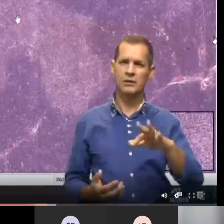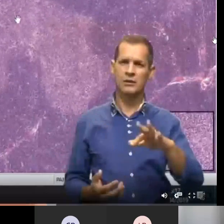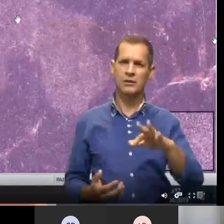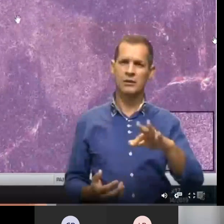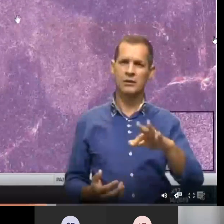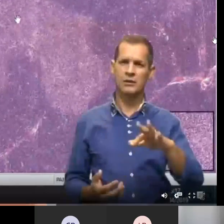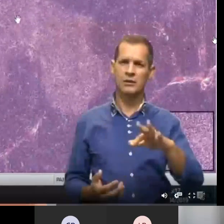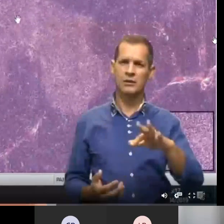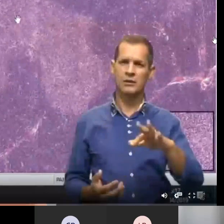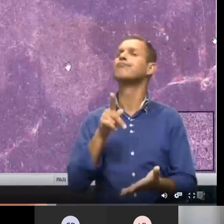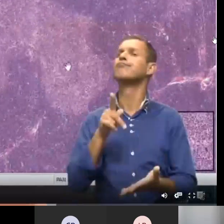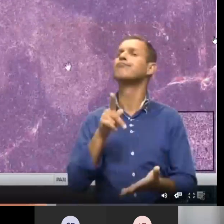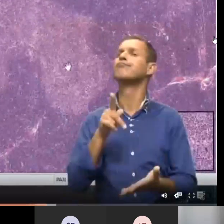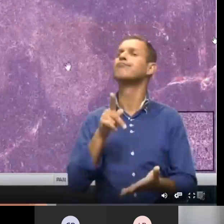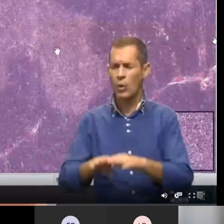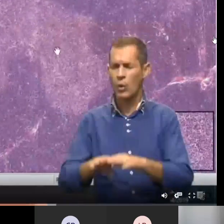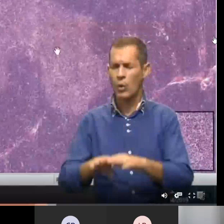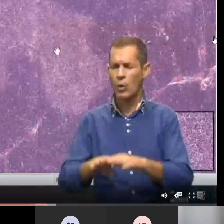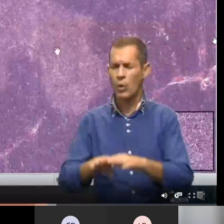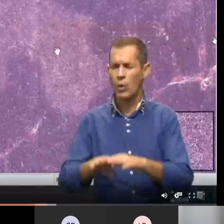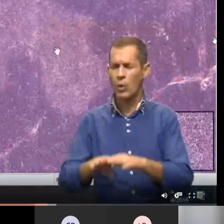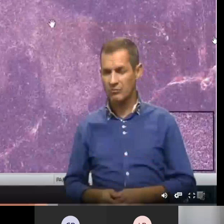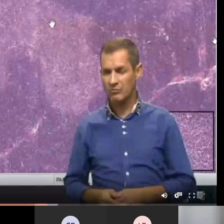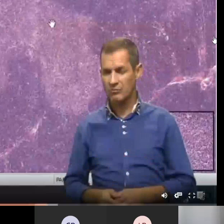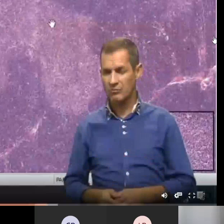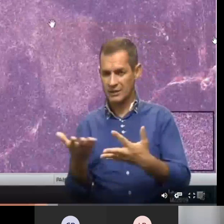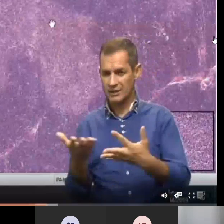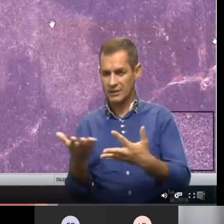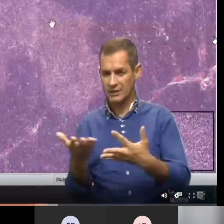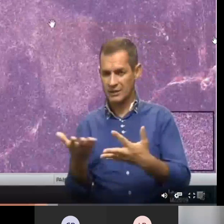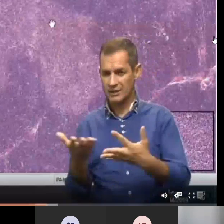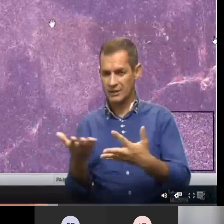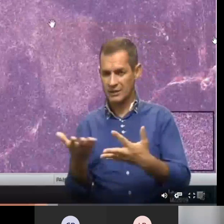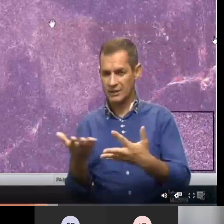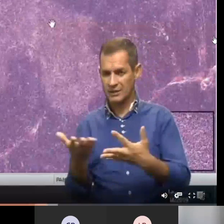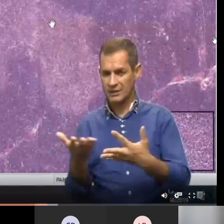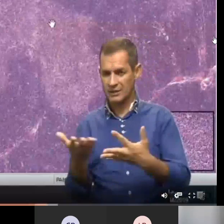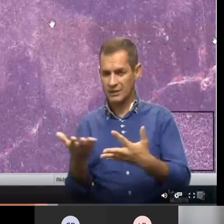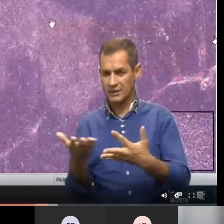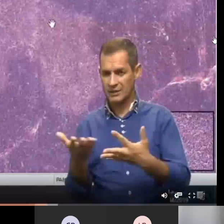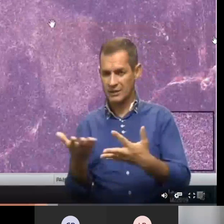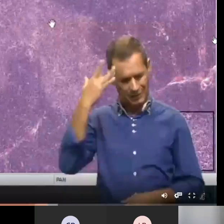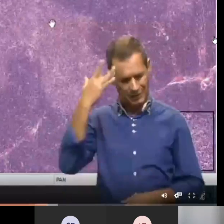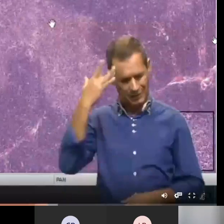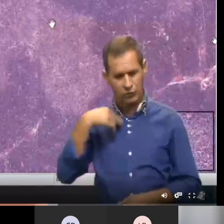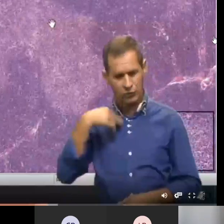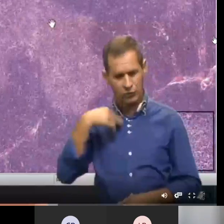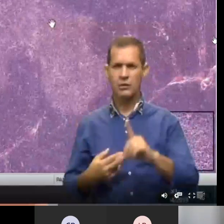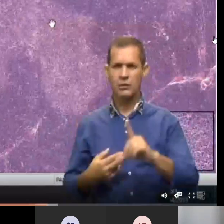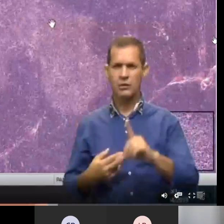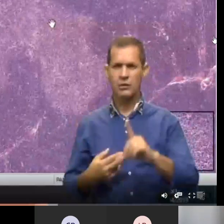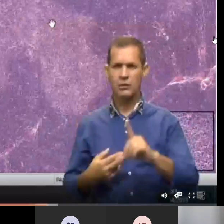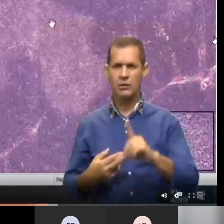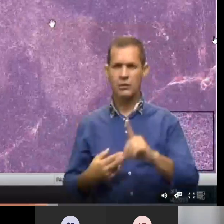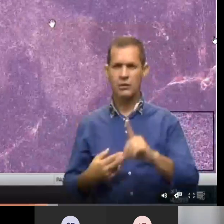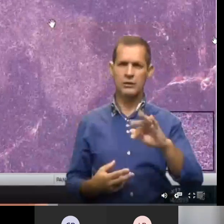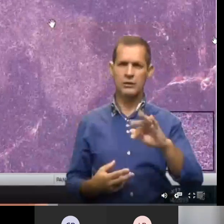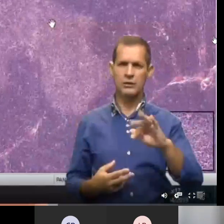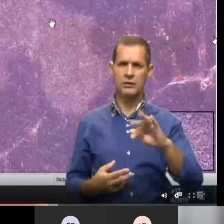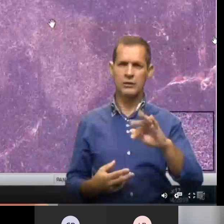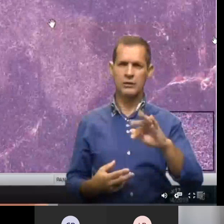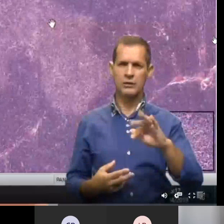onde ocorre de fato a fase intermediária e final da maturação dos nossos linfócitos,